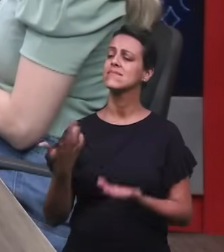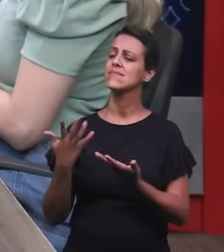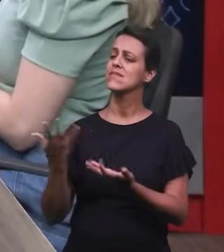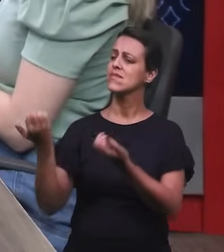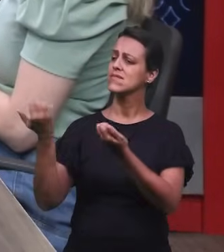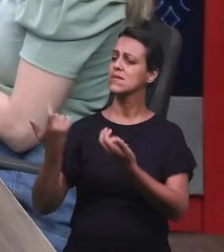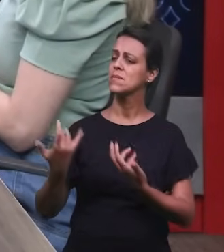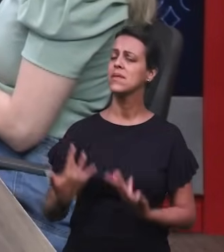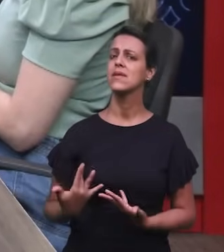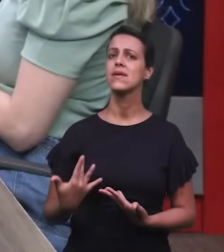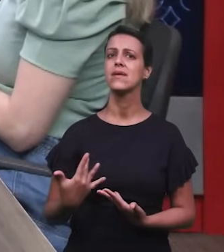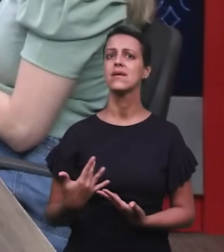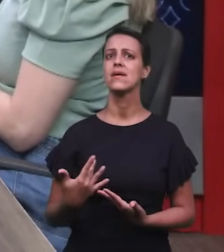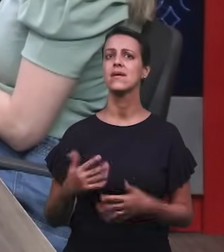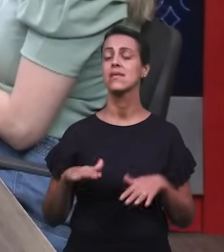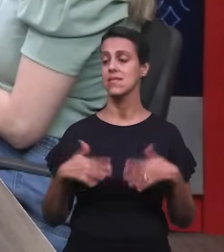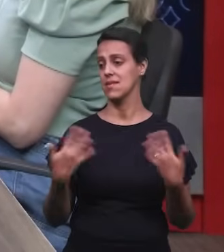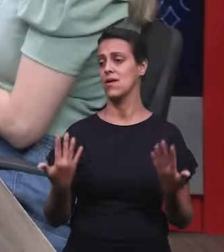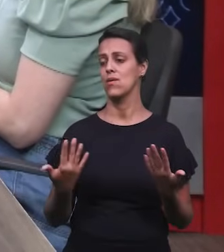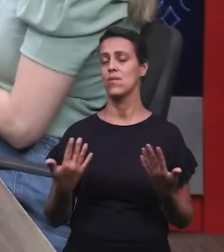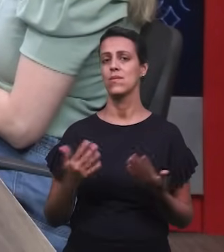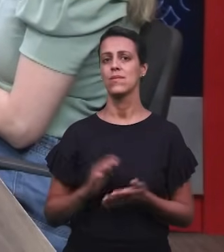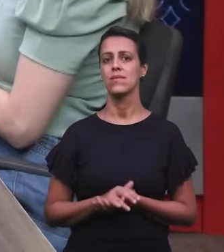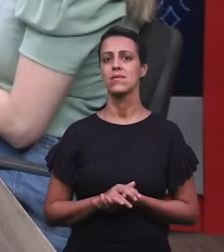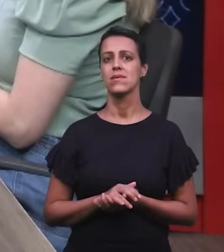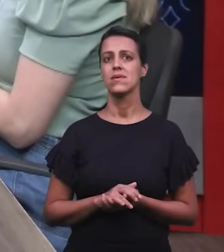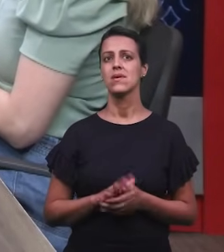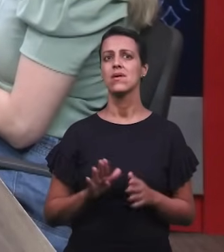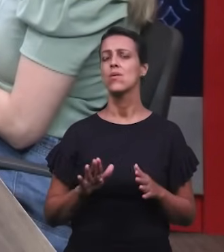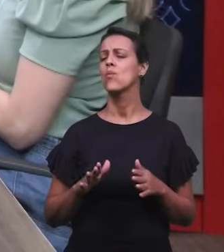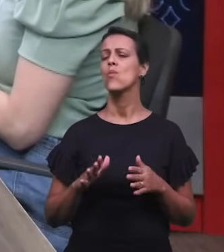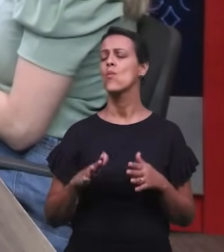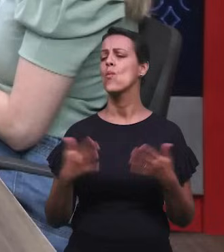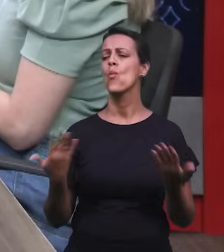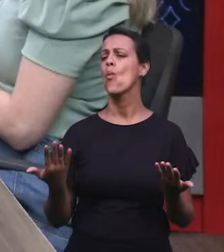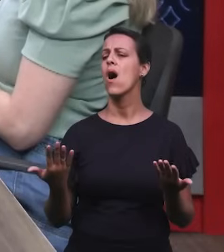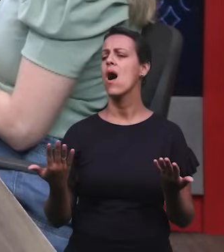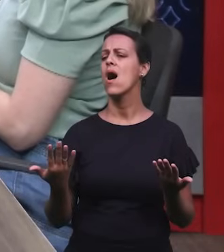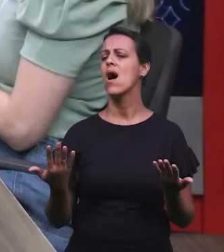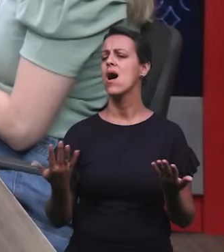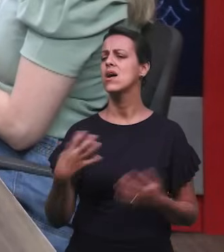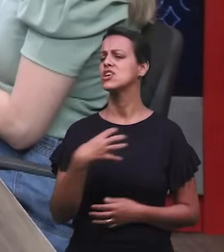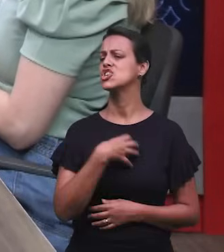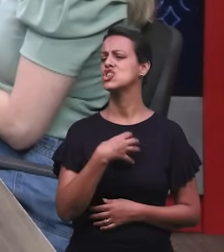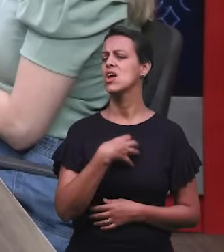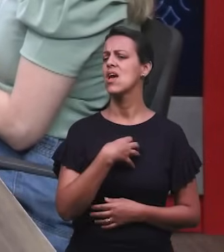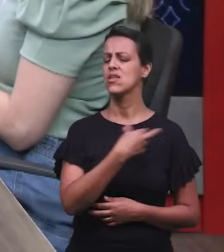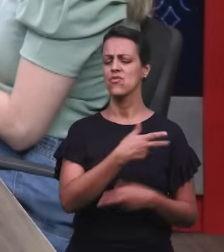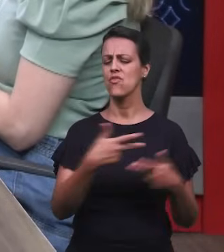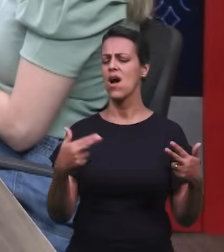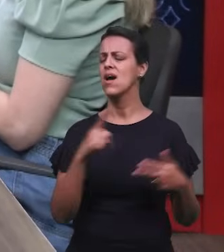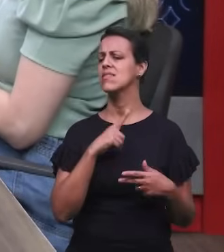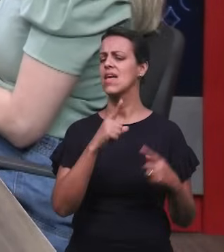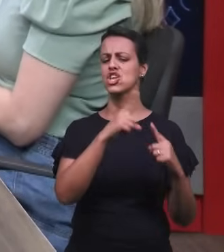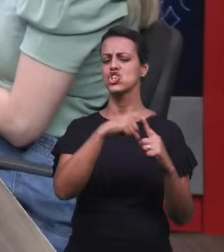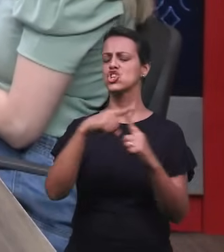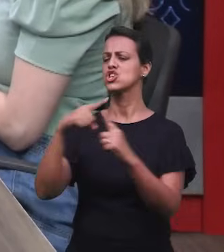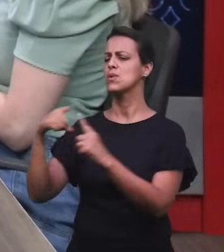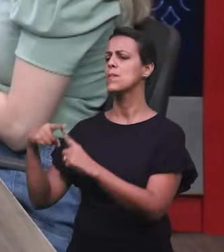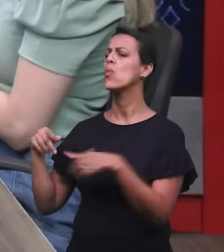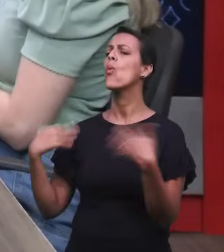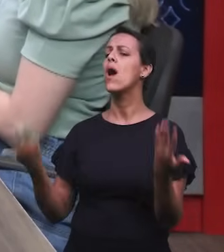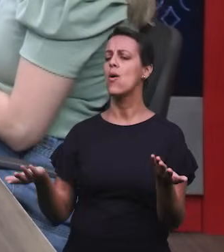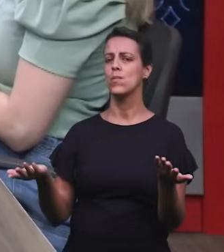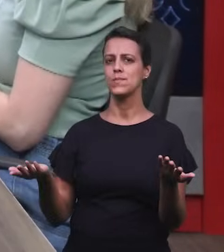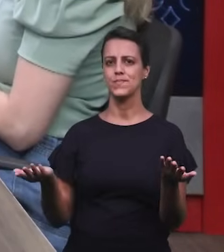quais são, a gente já mencionou os pontos, né, desses temperamentos, mas que se aprofundasse. Quais são esses temperamentos?